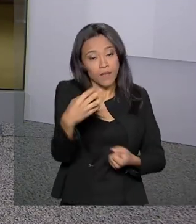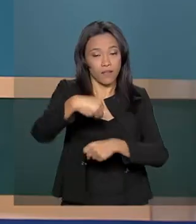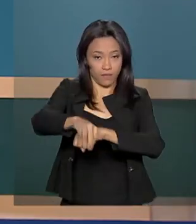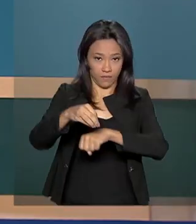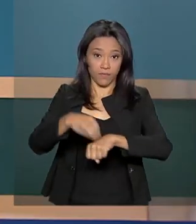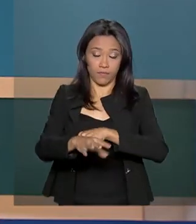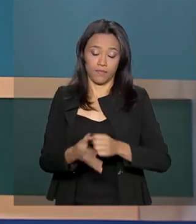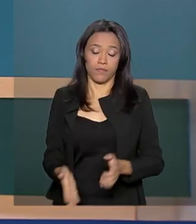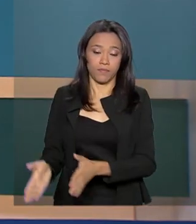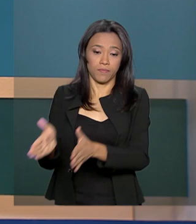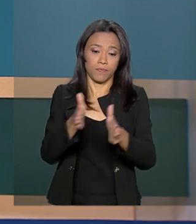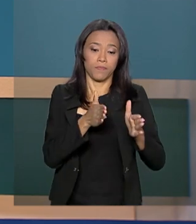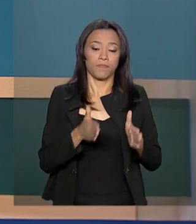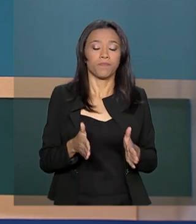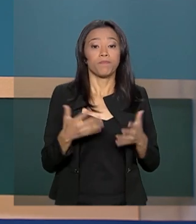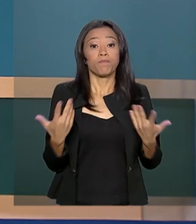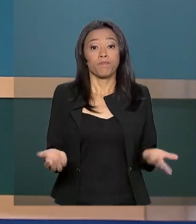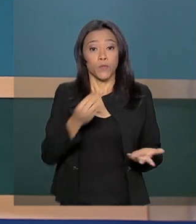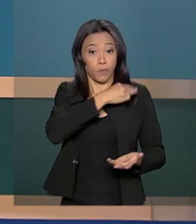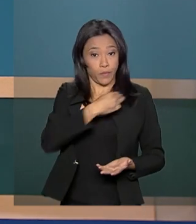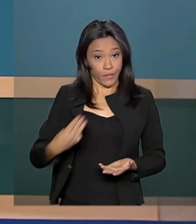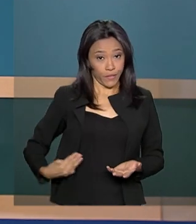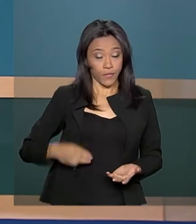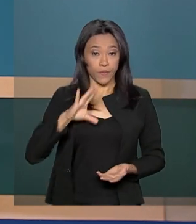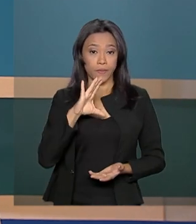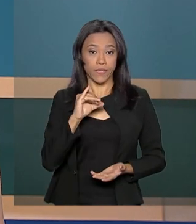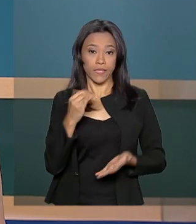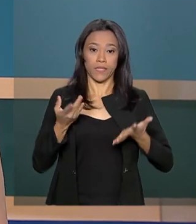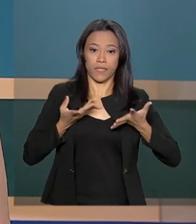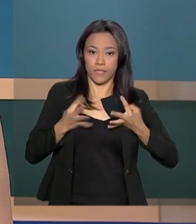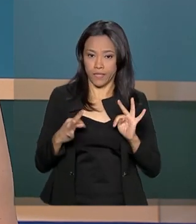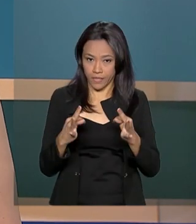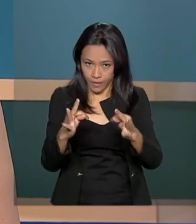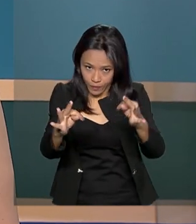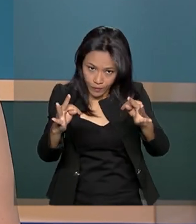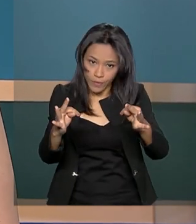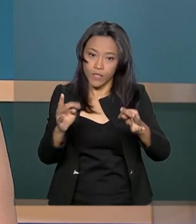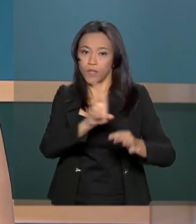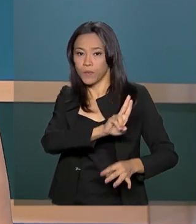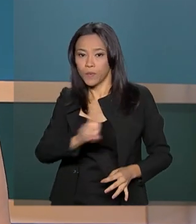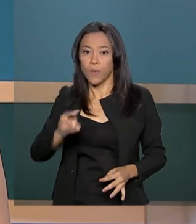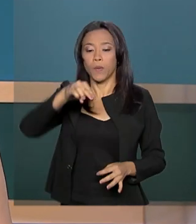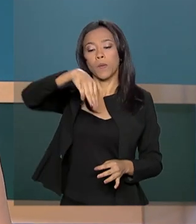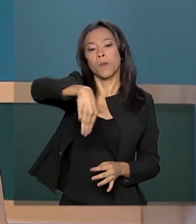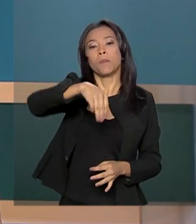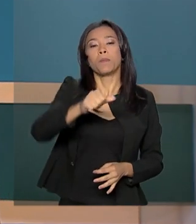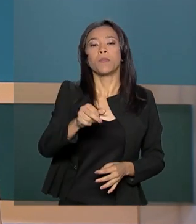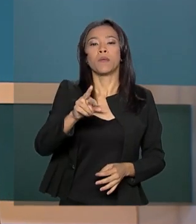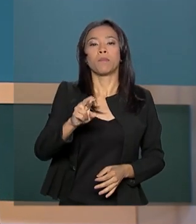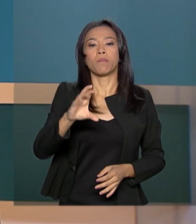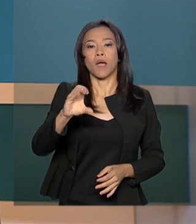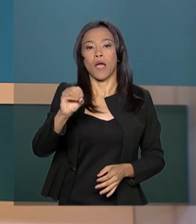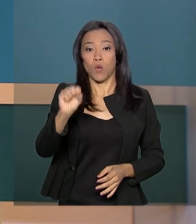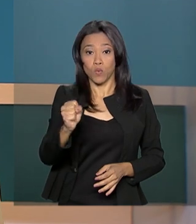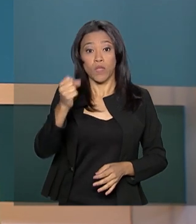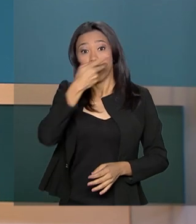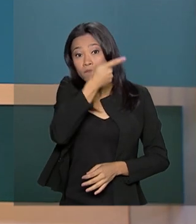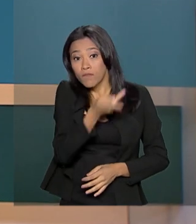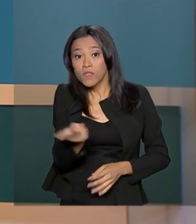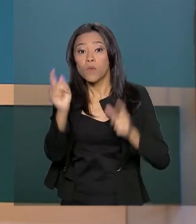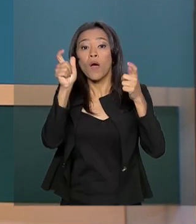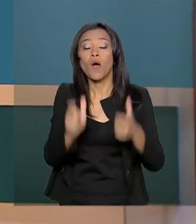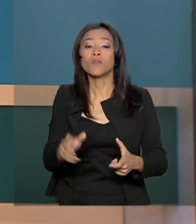informações. O ministro da Ciência, Tecnologia, Inovações e Comunicações, Marcos Pontes, visitou em Paris uma exposição